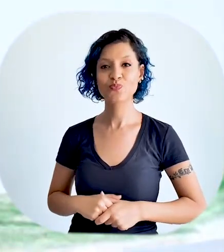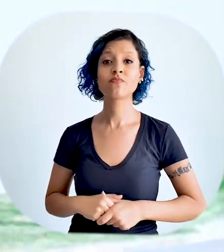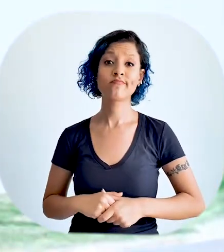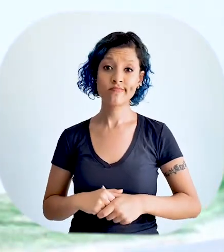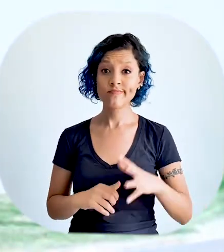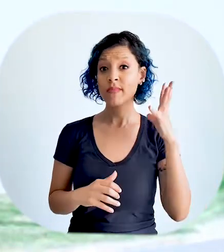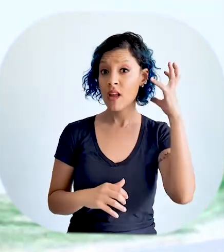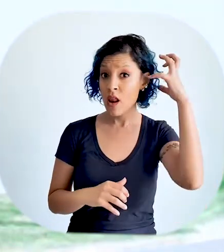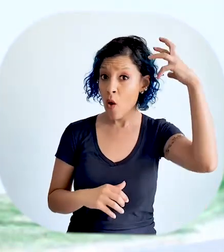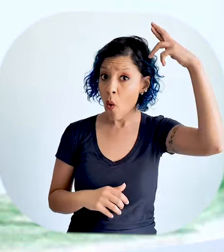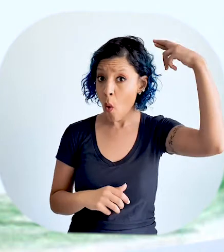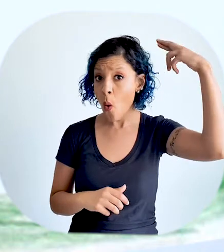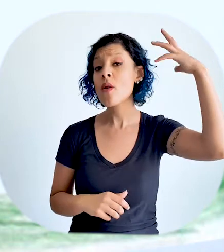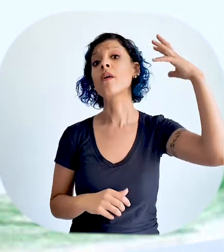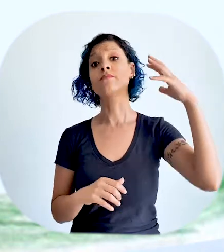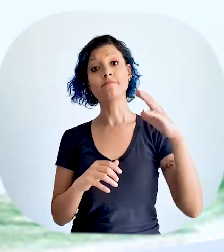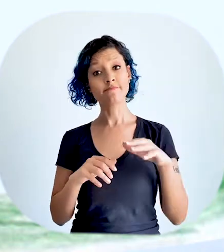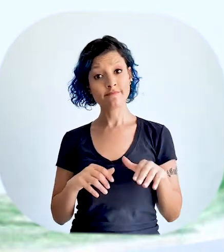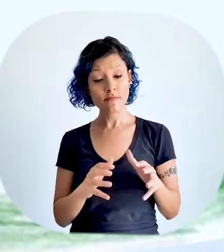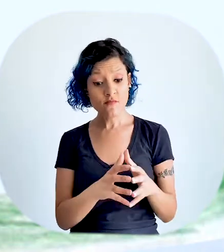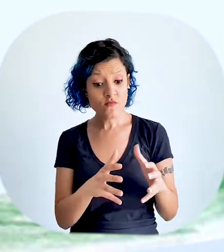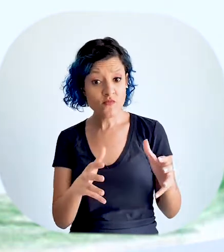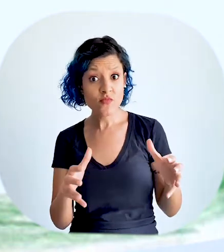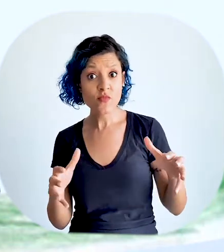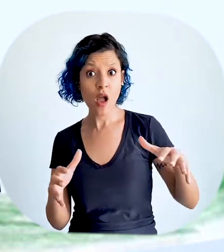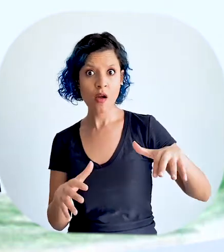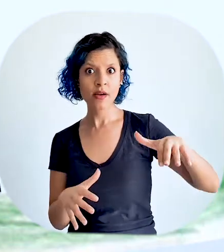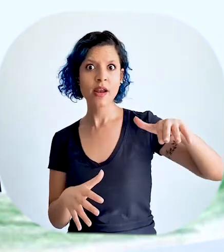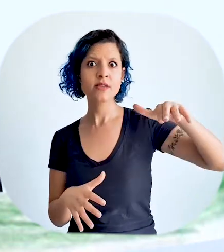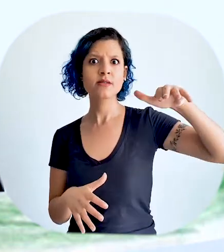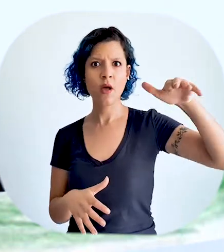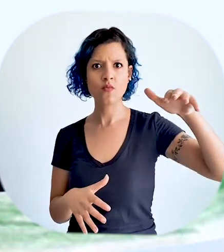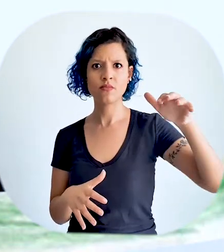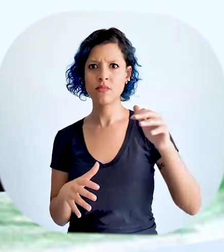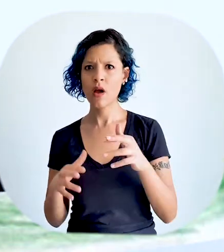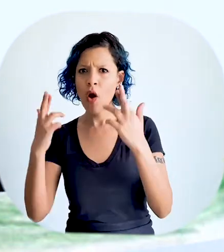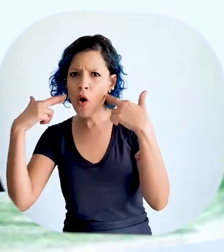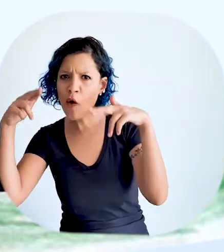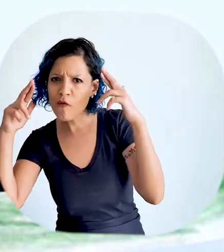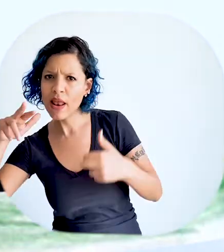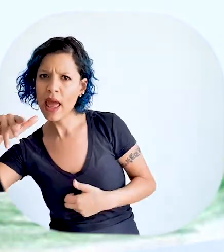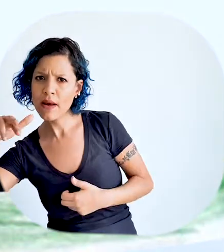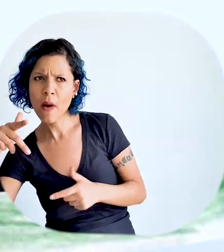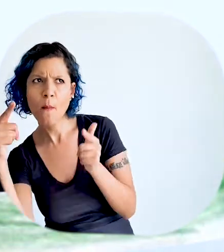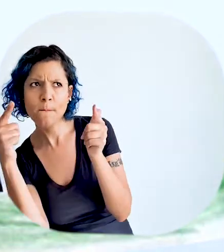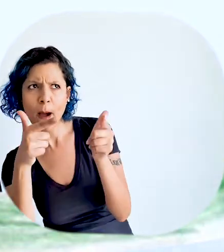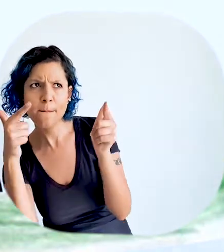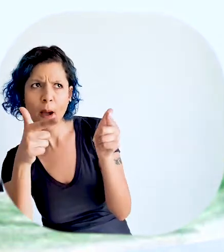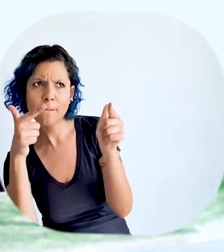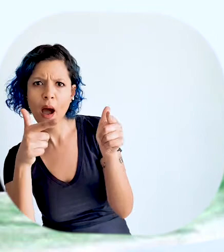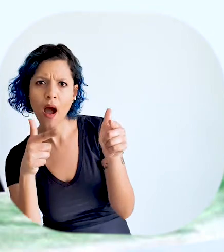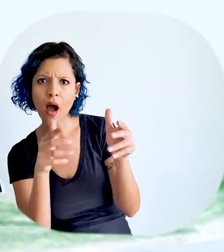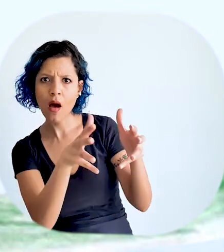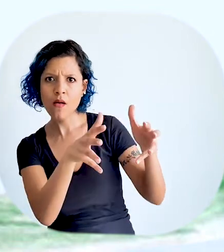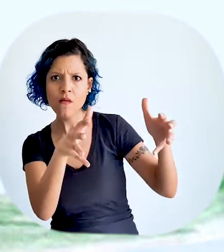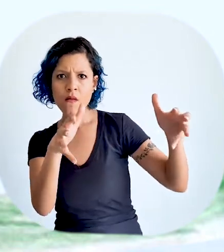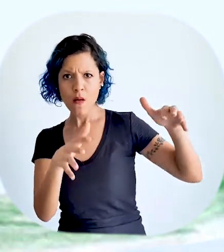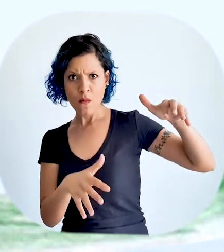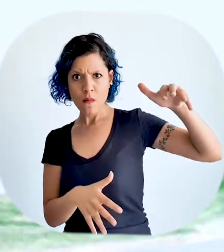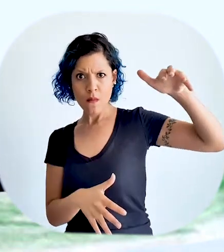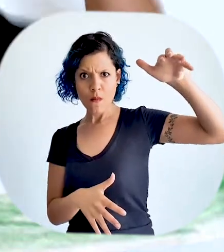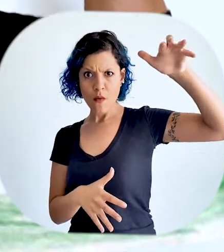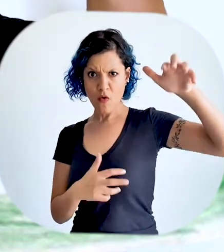Leonardo cresceu sendo zombado pelos seus irmãos. E cresceu muito, diga-se de passagem. Ele ficou com a voz